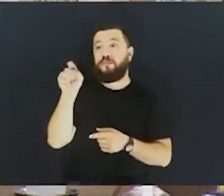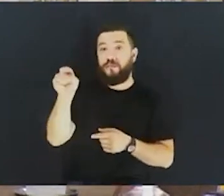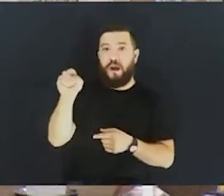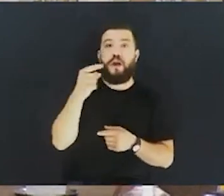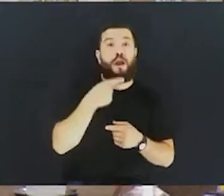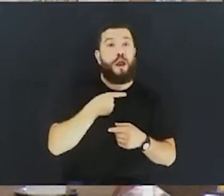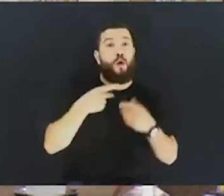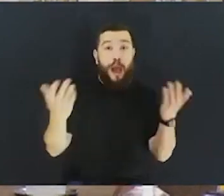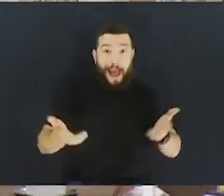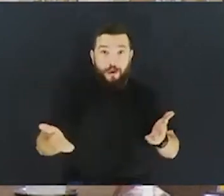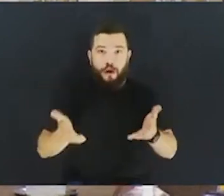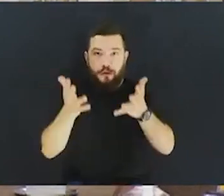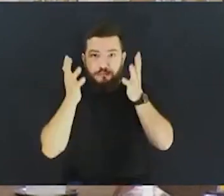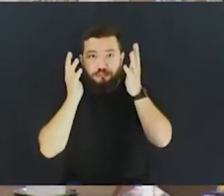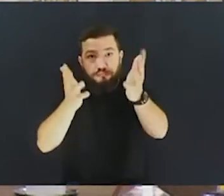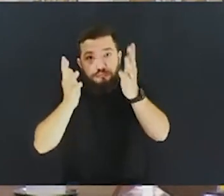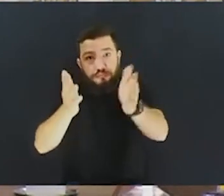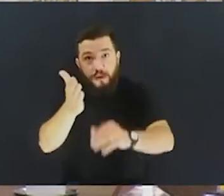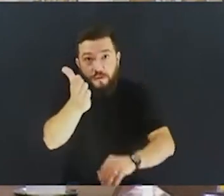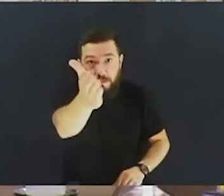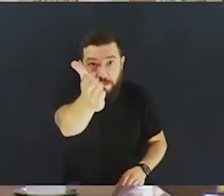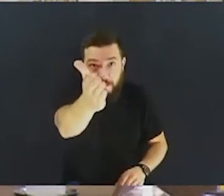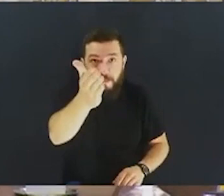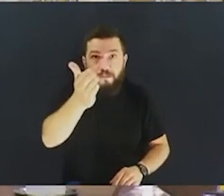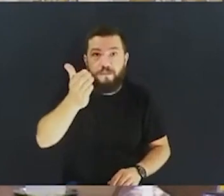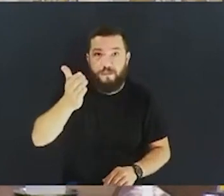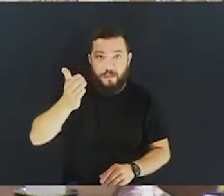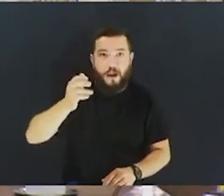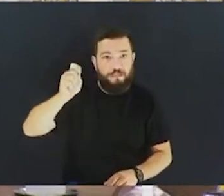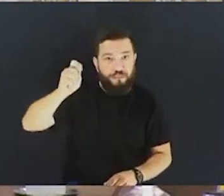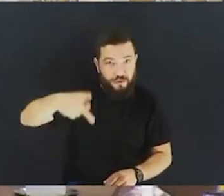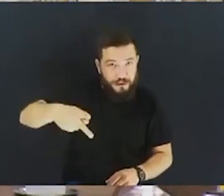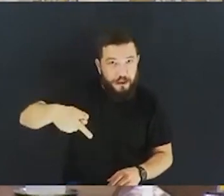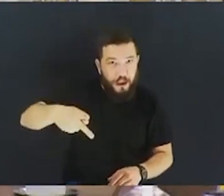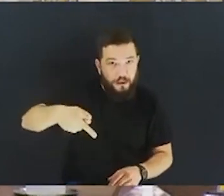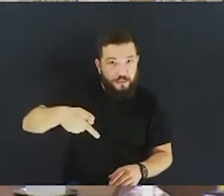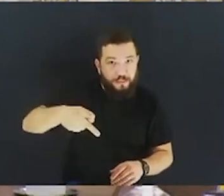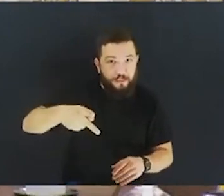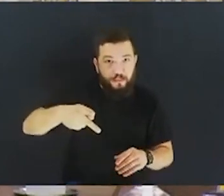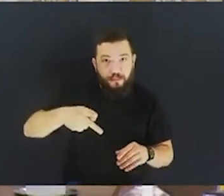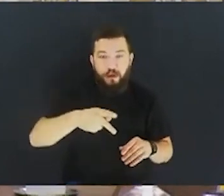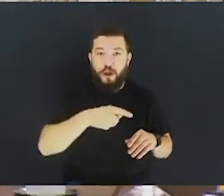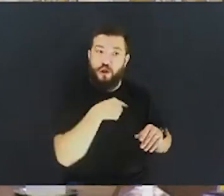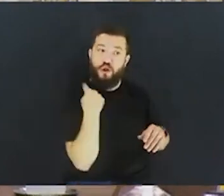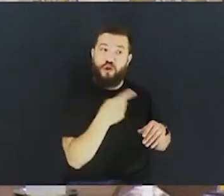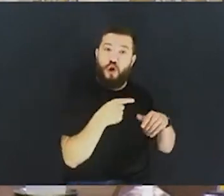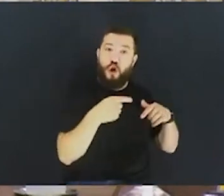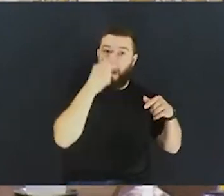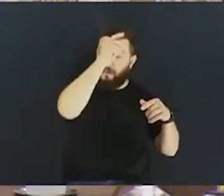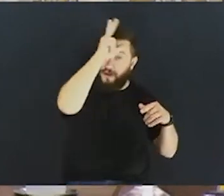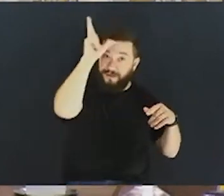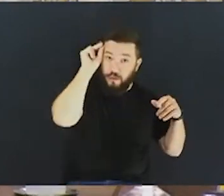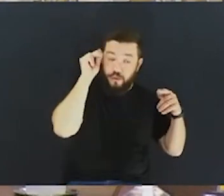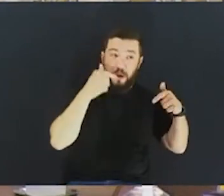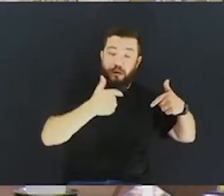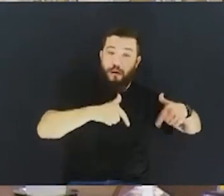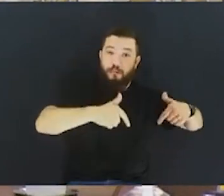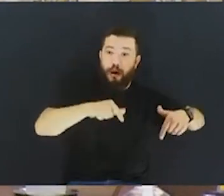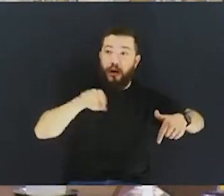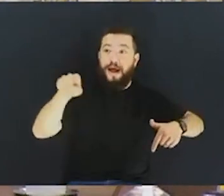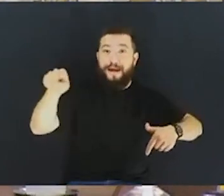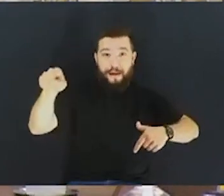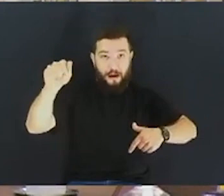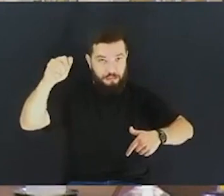gente faz de tudo e trabalha para melhorar a vida dos aposentados. Por que que os aposentados hoje têm um desconto